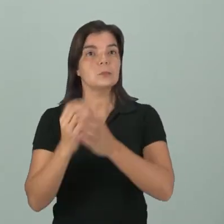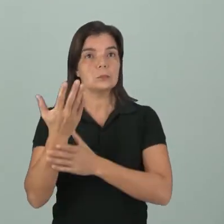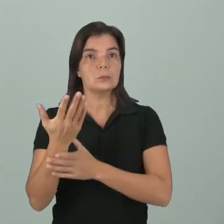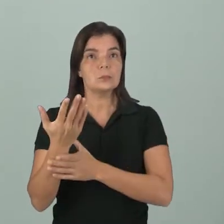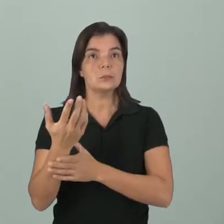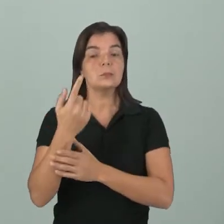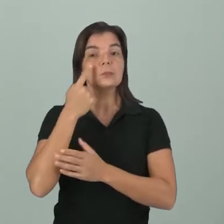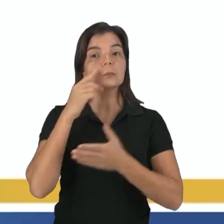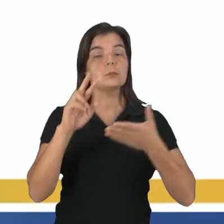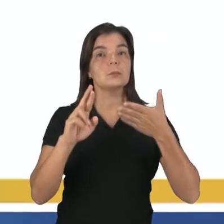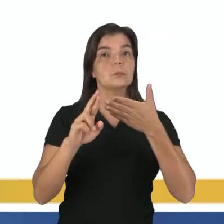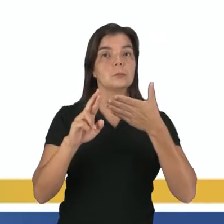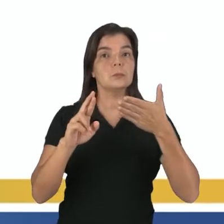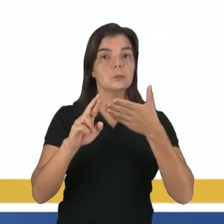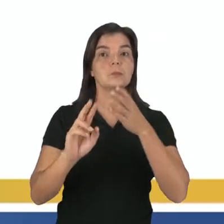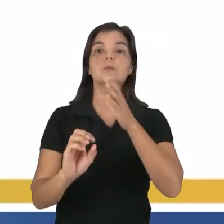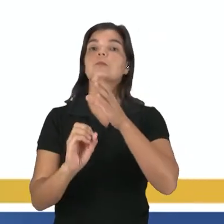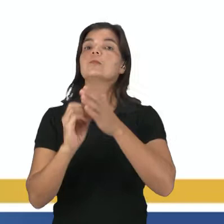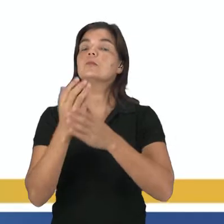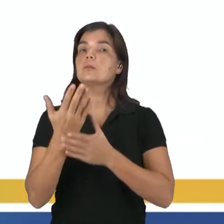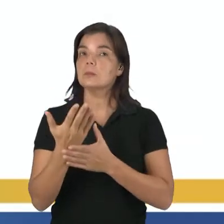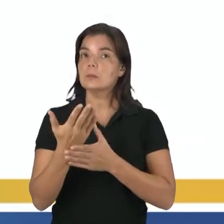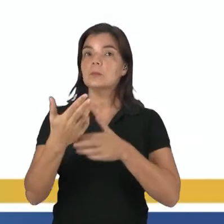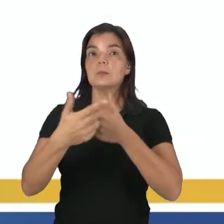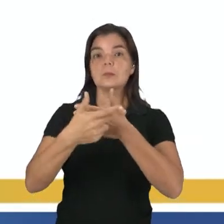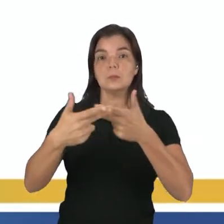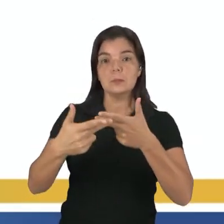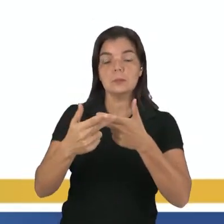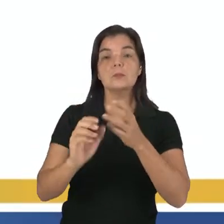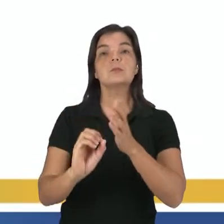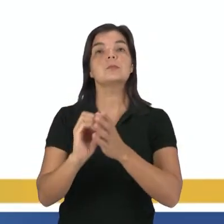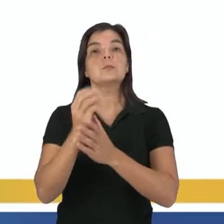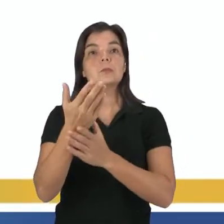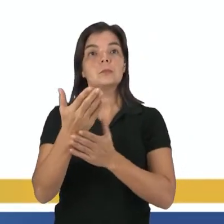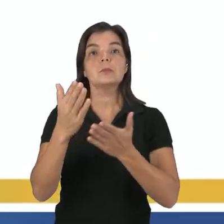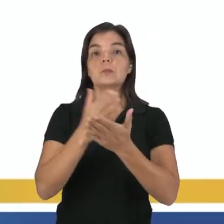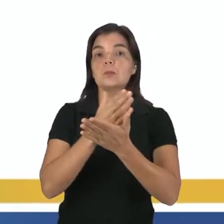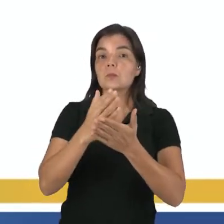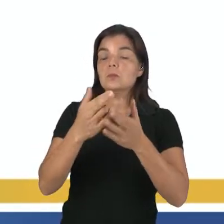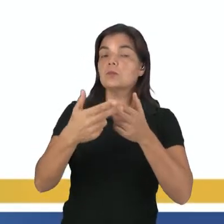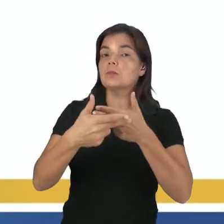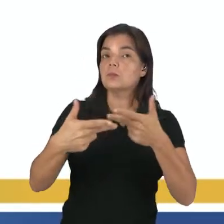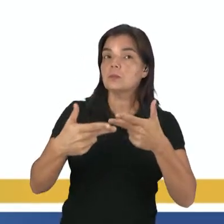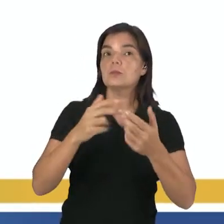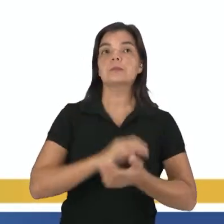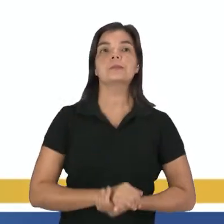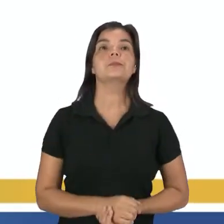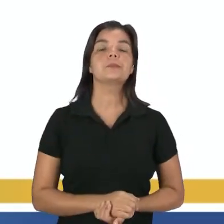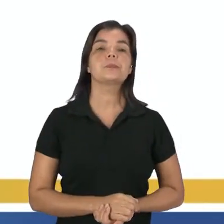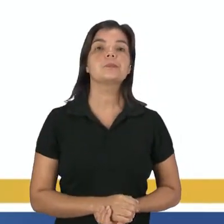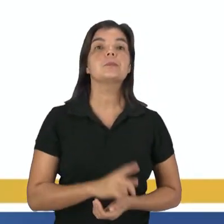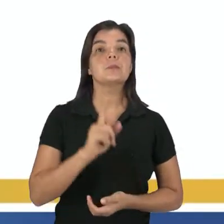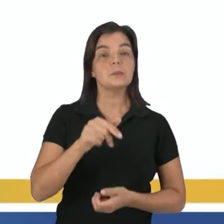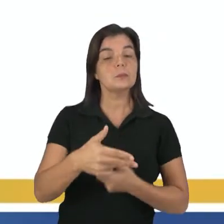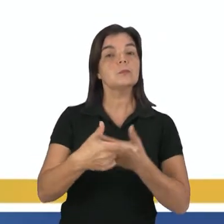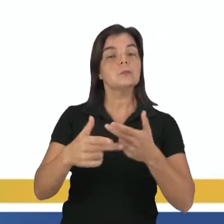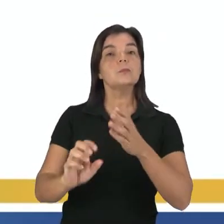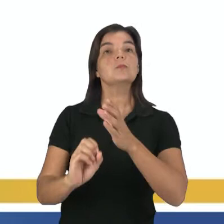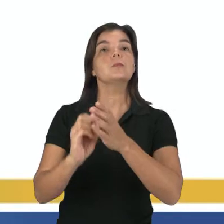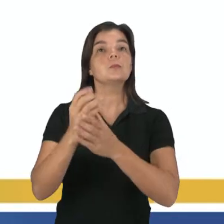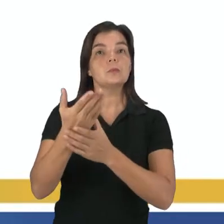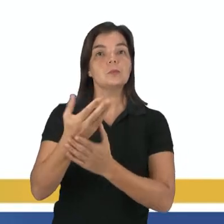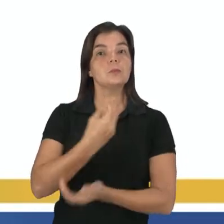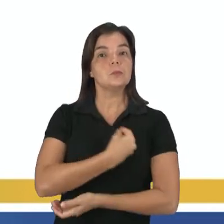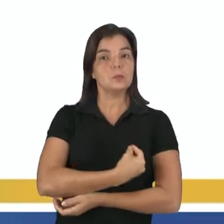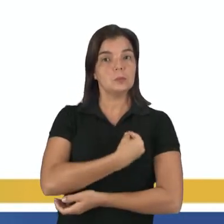Fato refere-se a um acontecimento, algo realizado, algum feito. É algo que